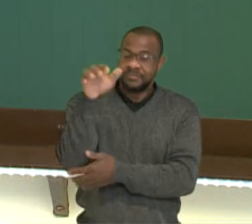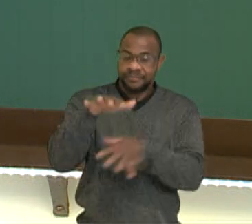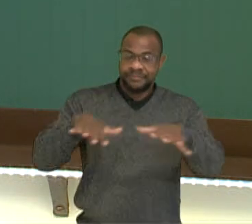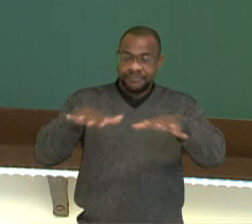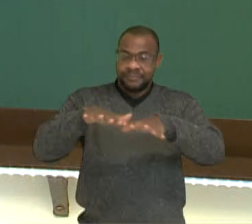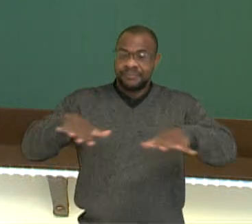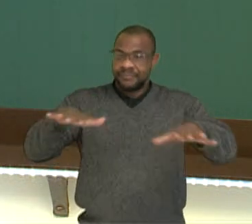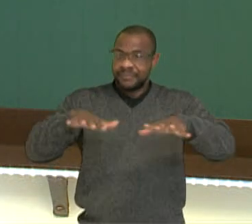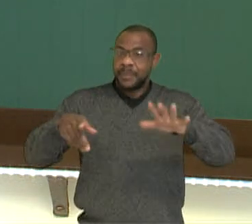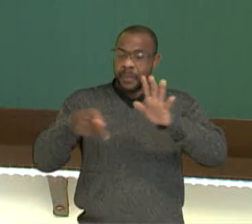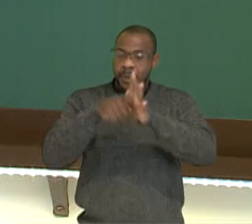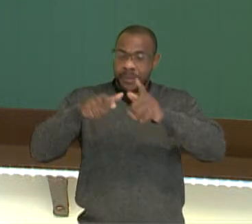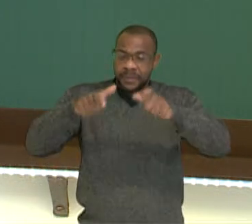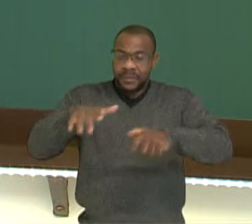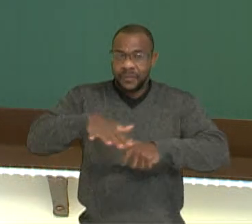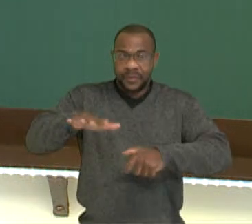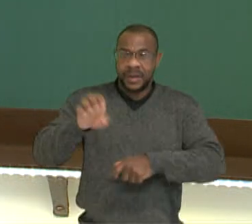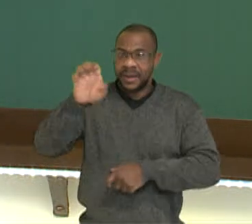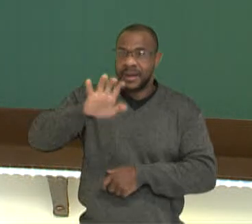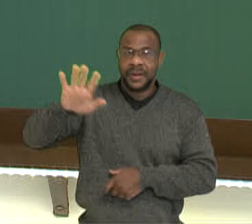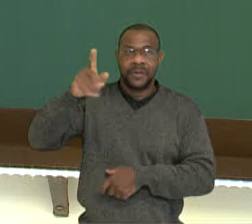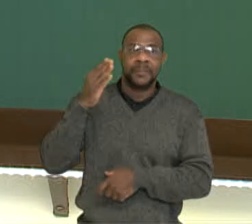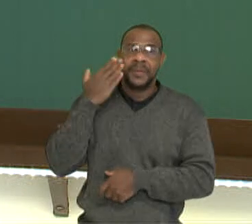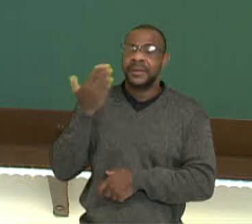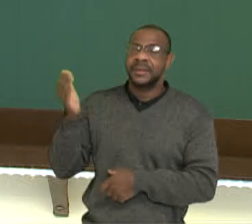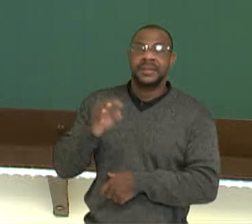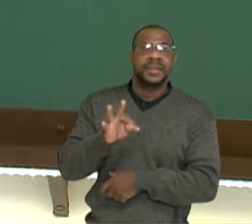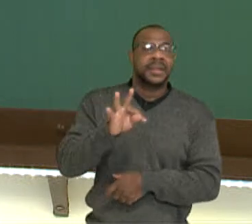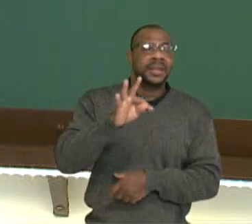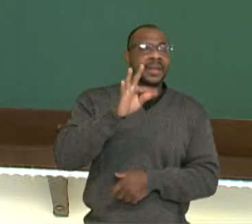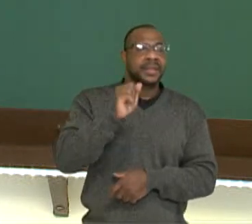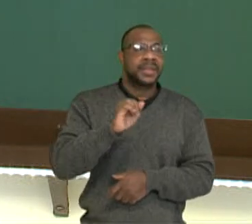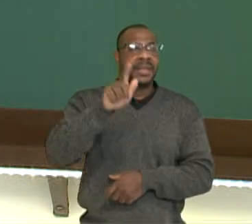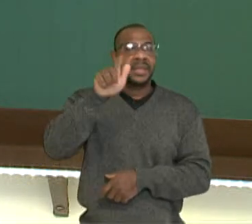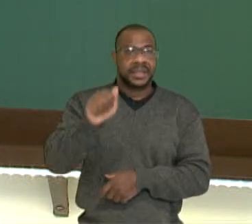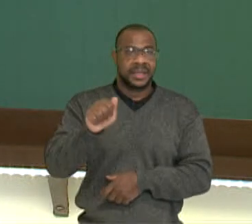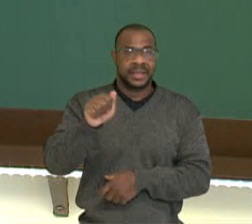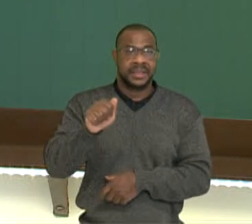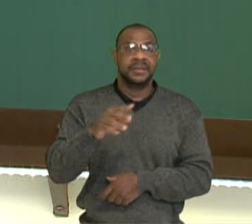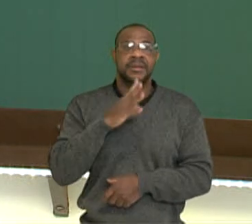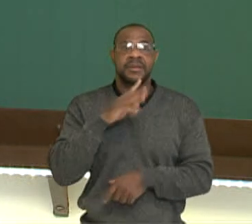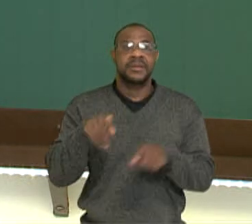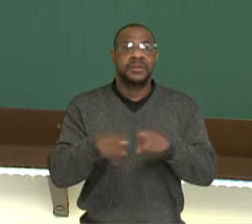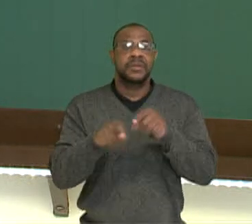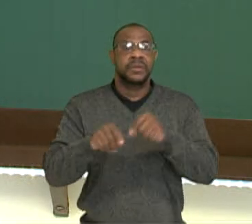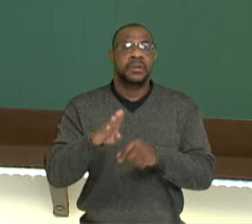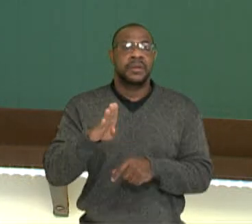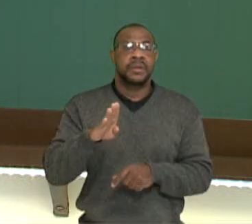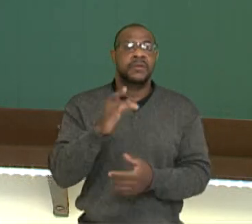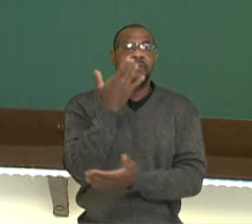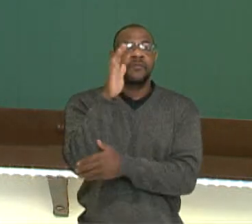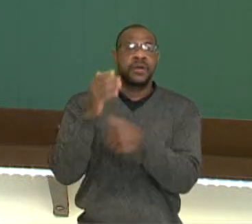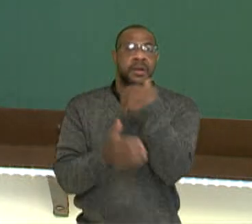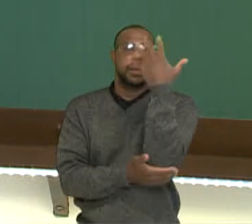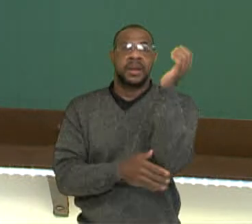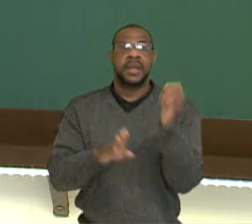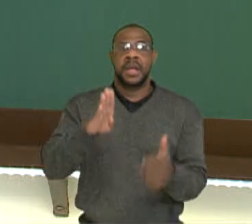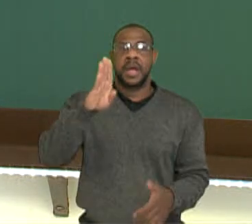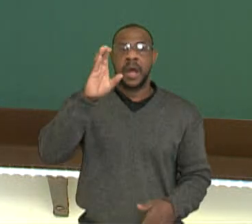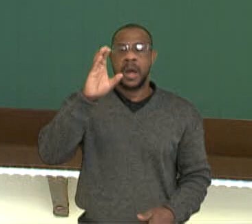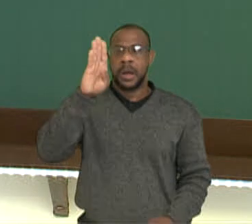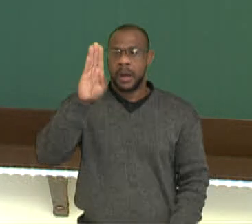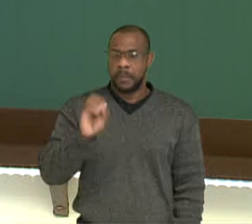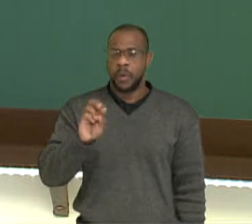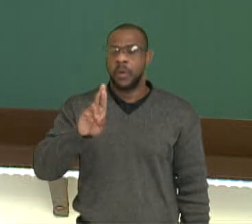vegetação proveniente da taiga, que também é conhecida como floresta boreal.